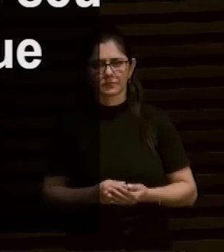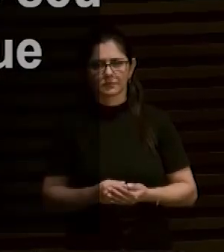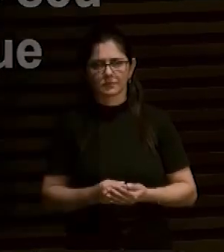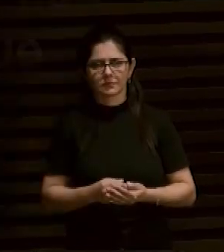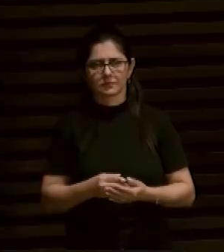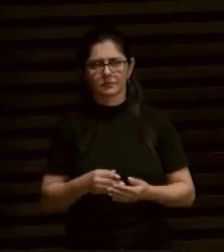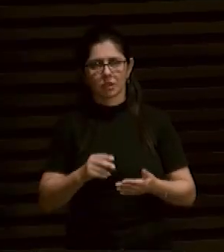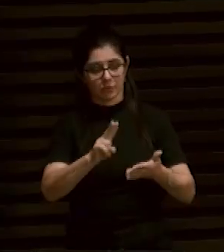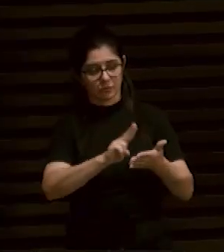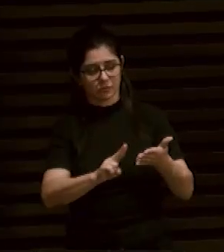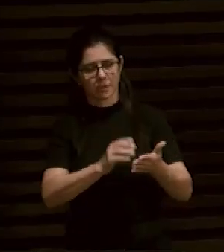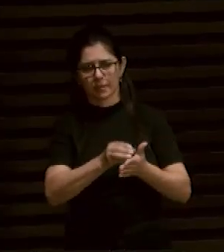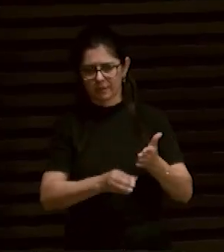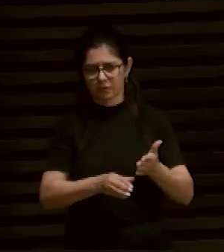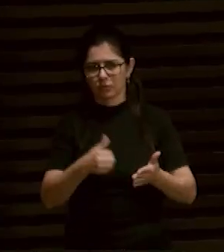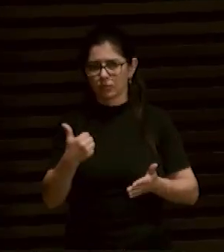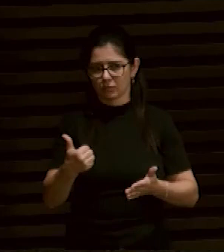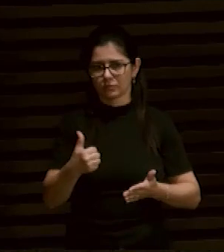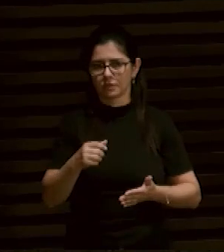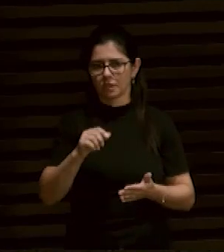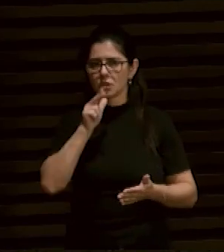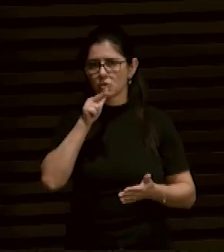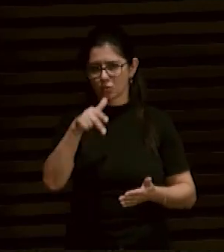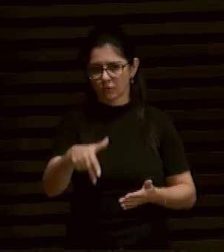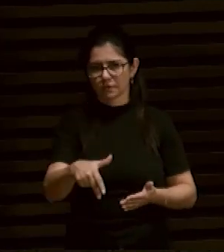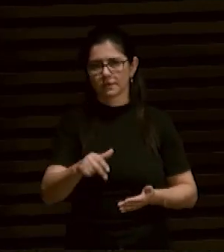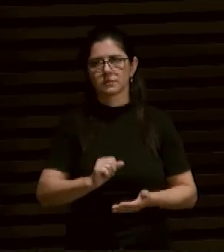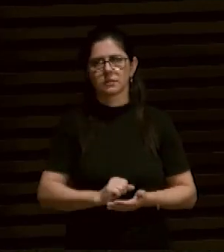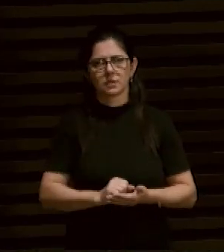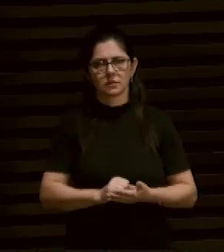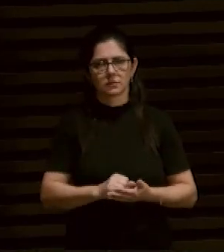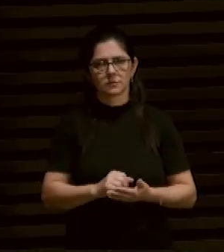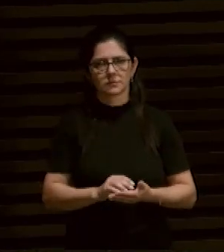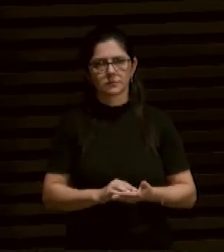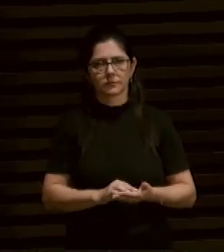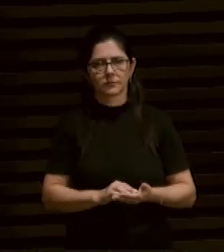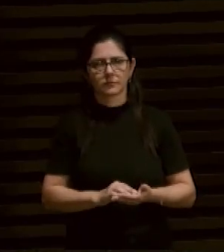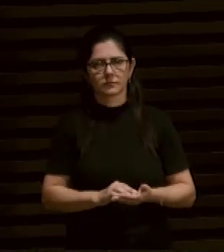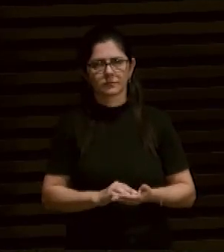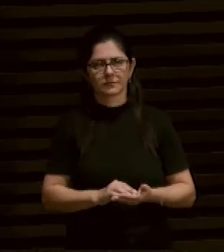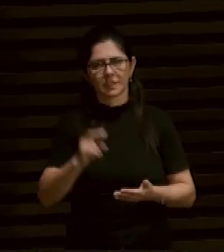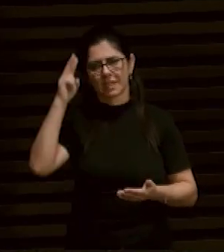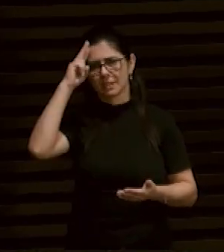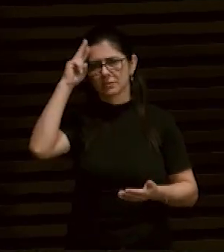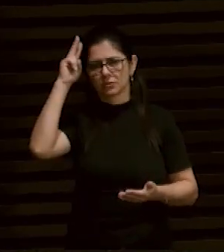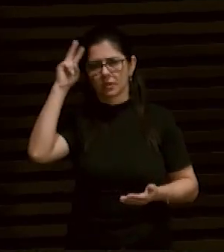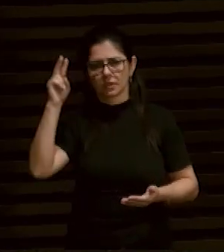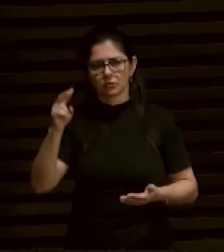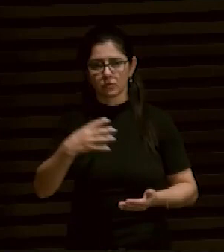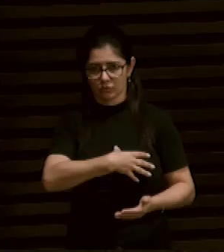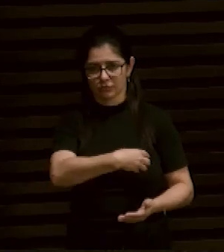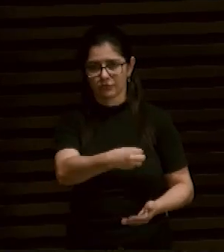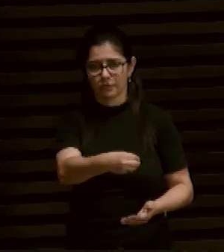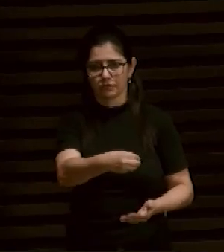o capítulo 1 de Jonas, já vimos também o capítulo 2, e ambos capítulos podem ser comparados, meus irmãos, à história do filho pródigo, do filho